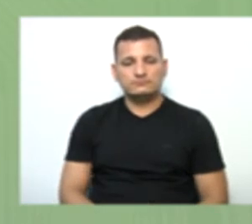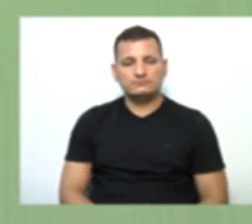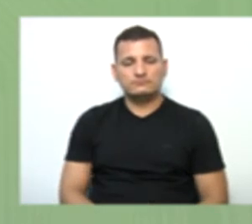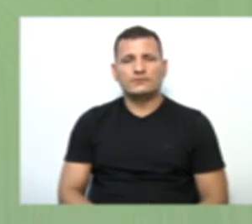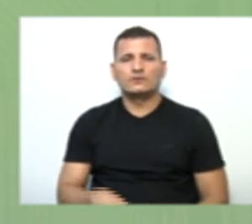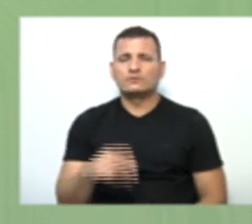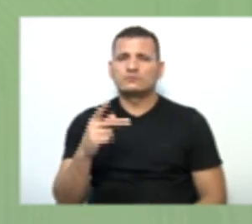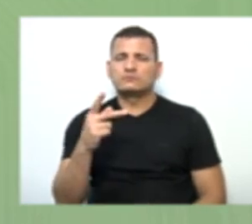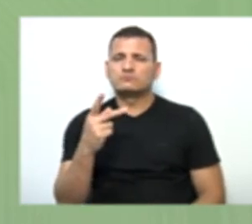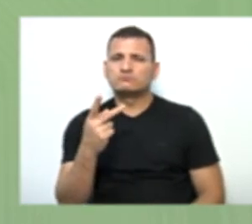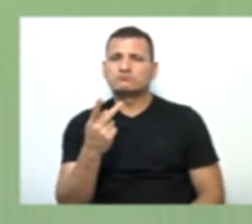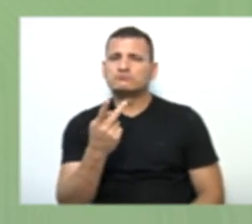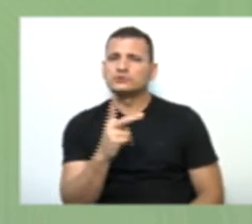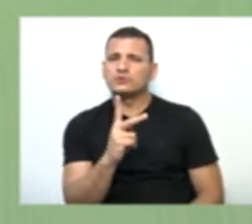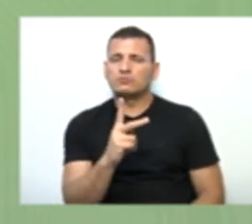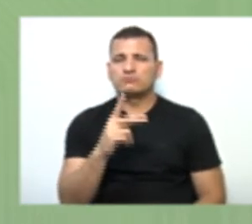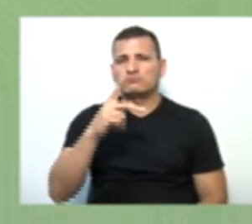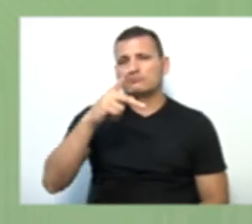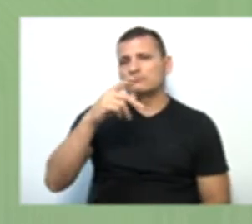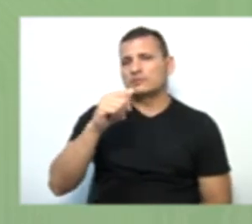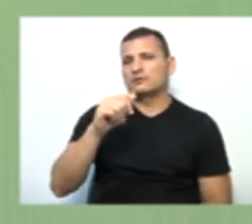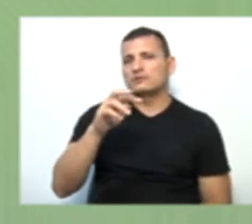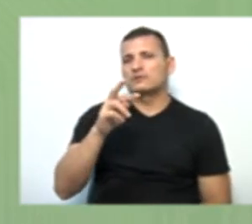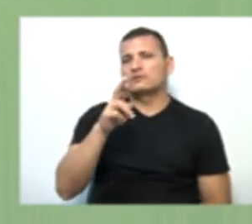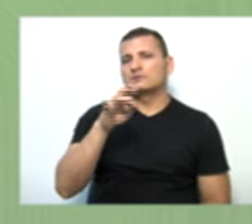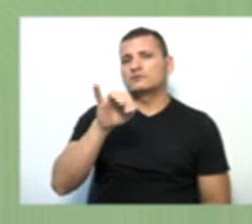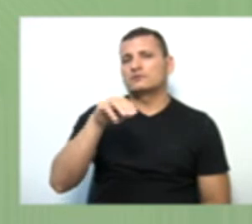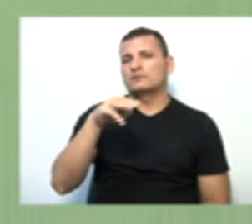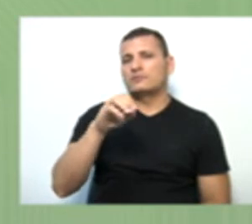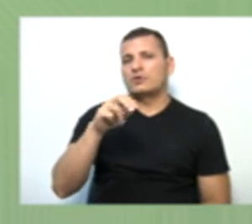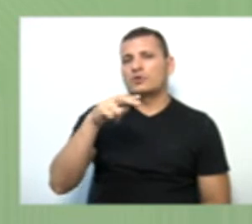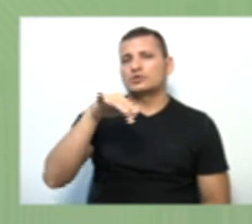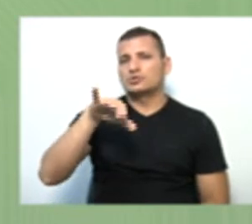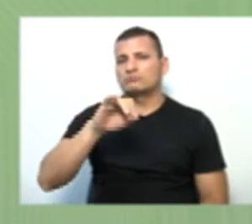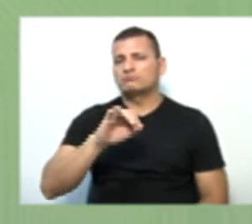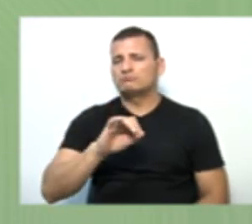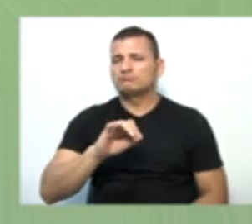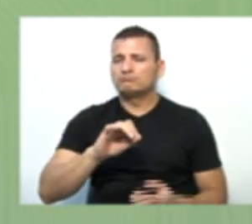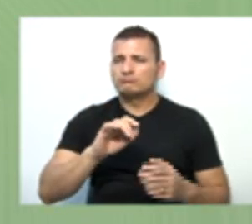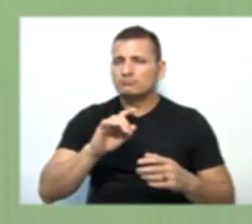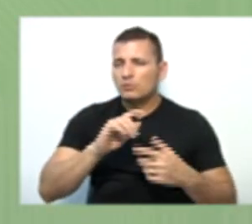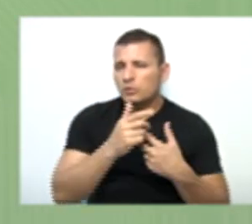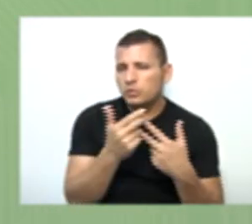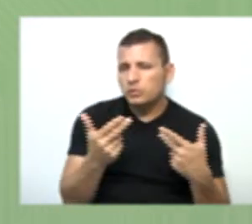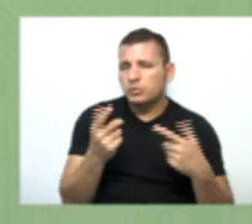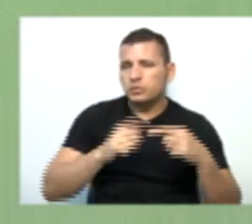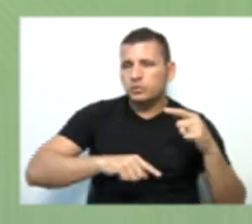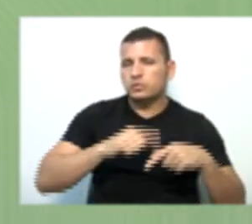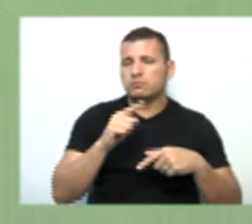patrimonial. Como é composto o patrimônio dessa cooperativa? O patrimônio é formado por quê?